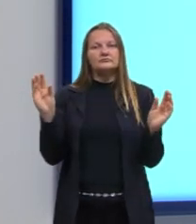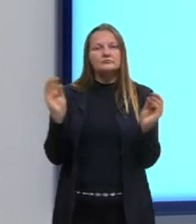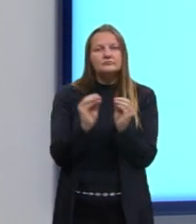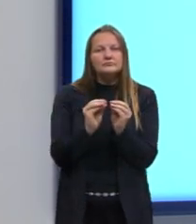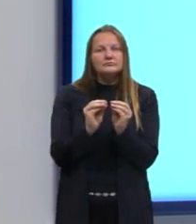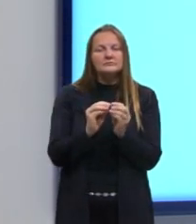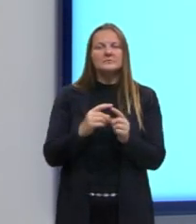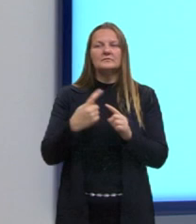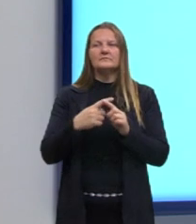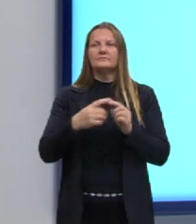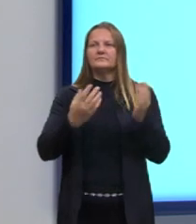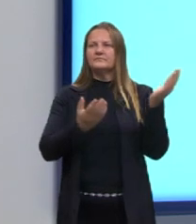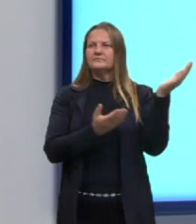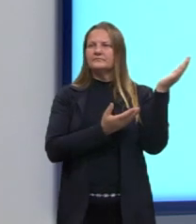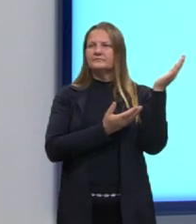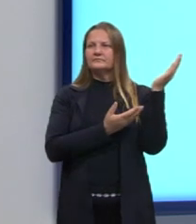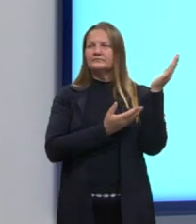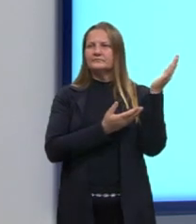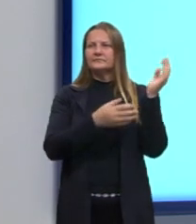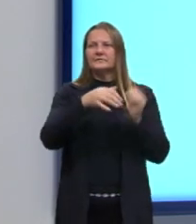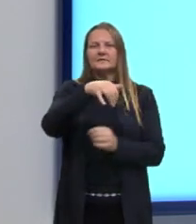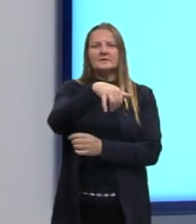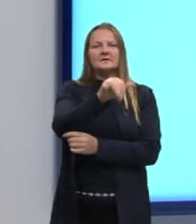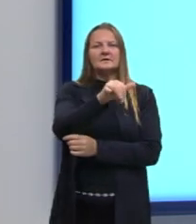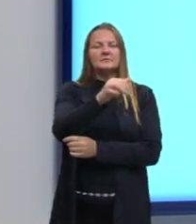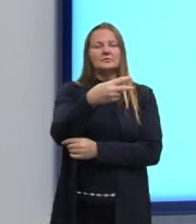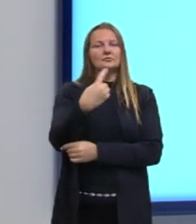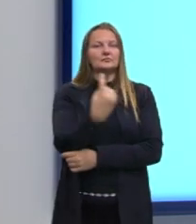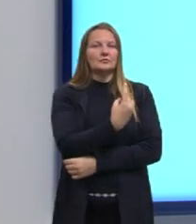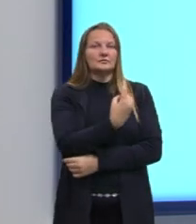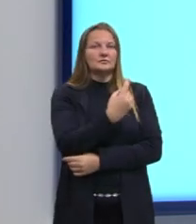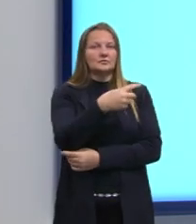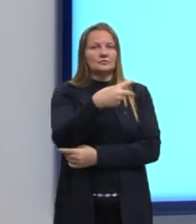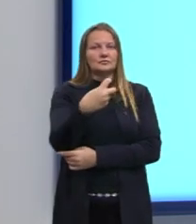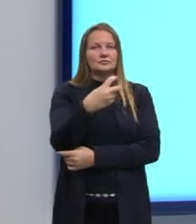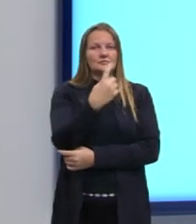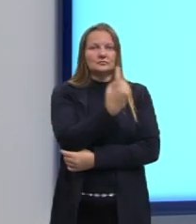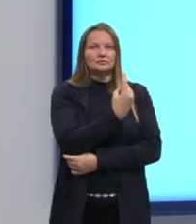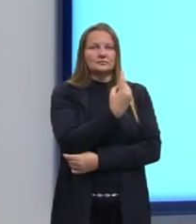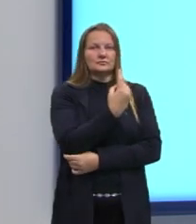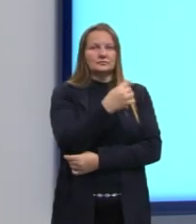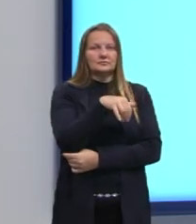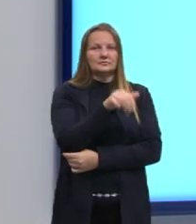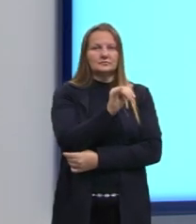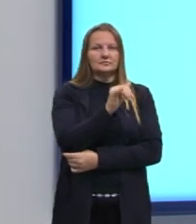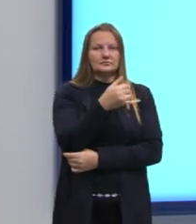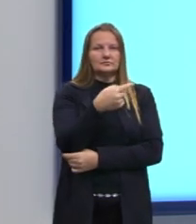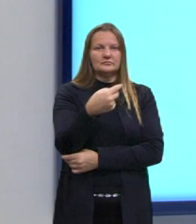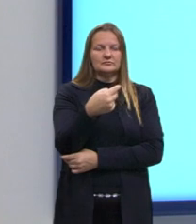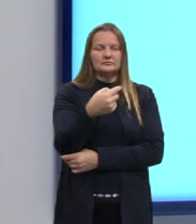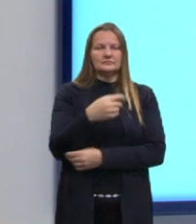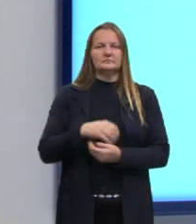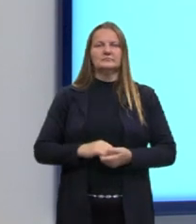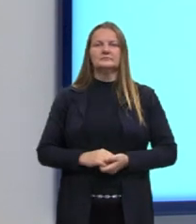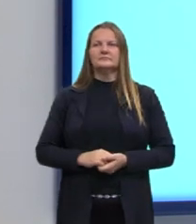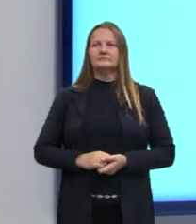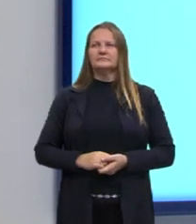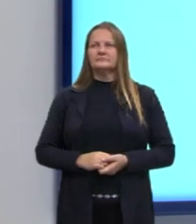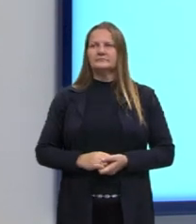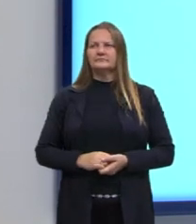formato justamente nós temos o y ali isolado o Y fica sozinho em um dos lados da Igualdade